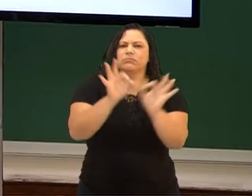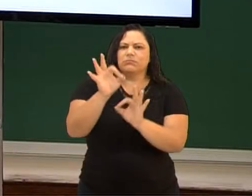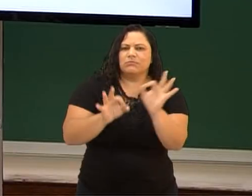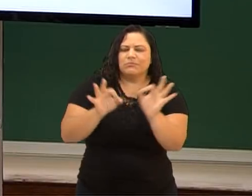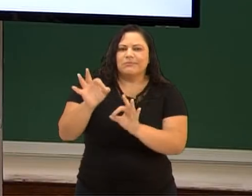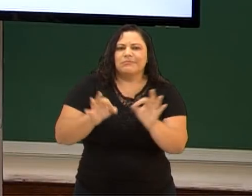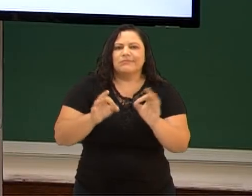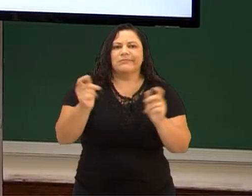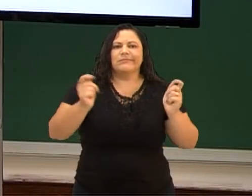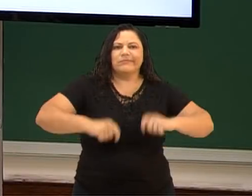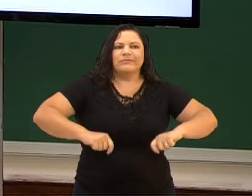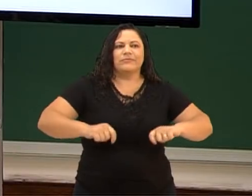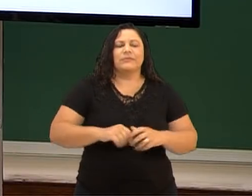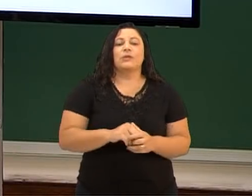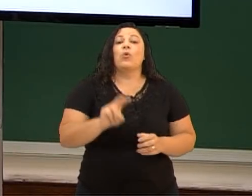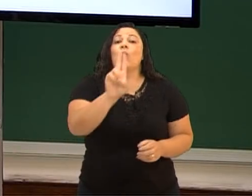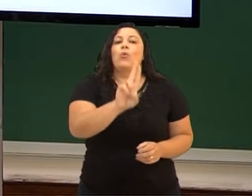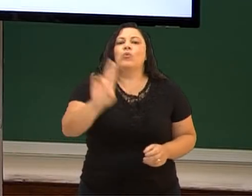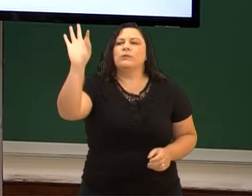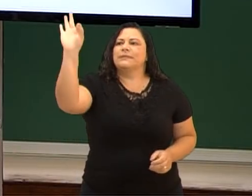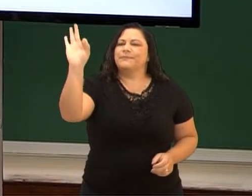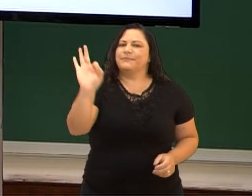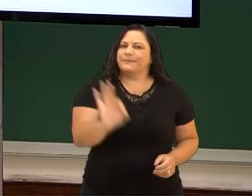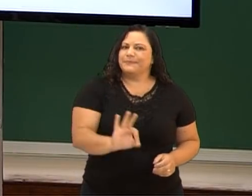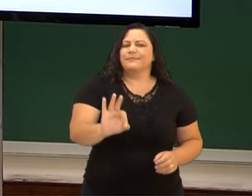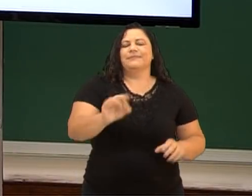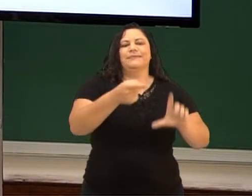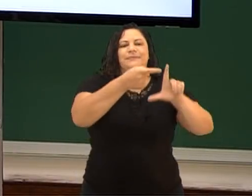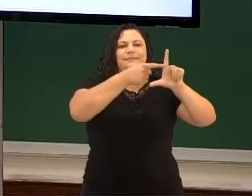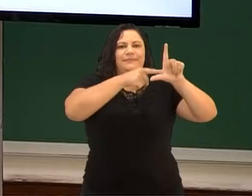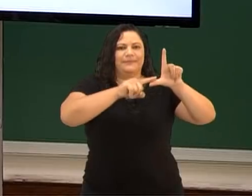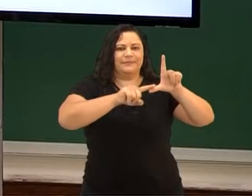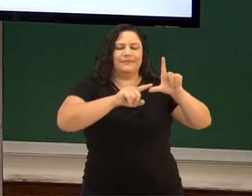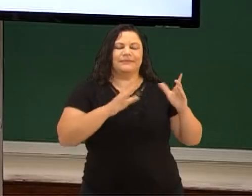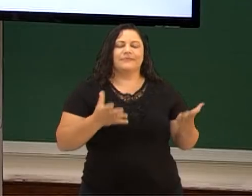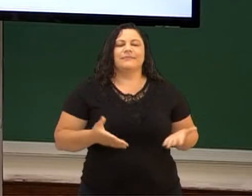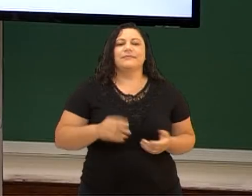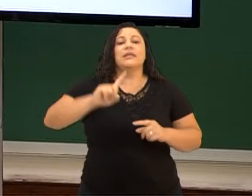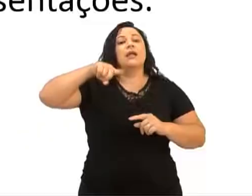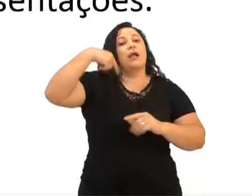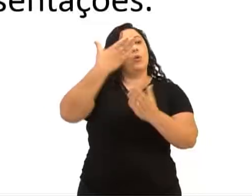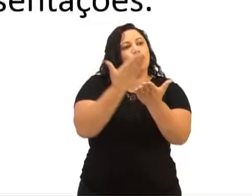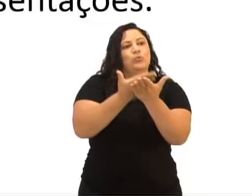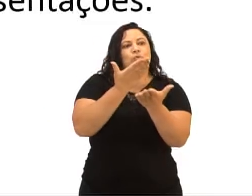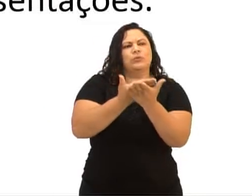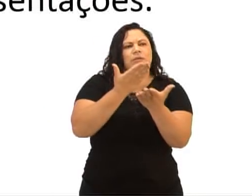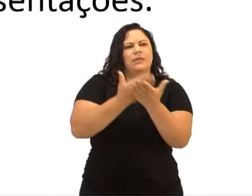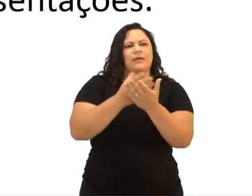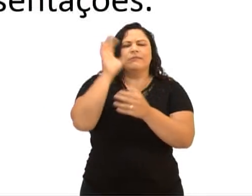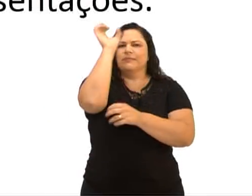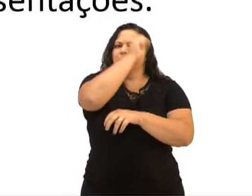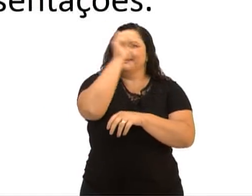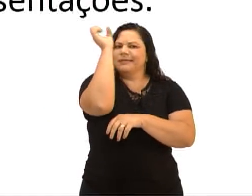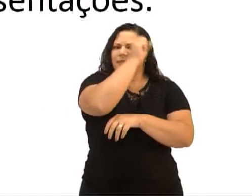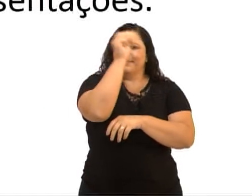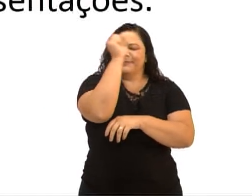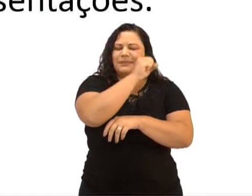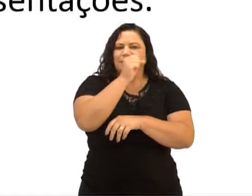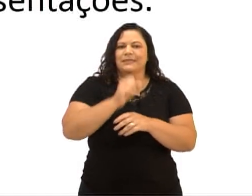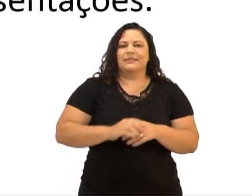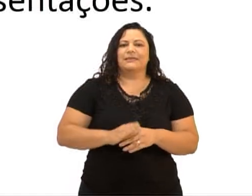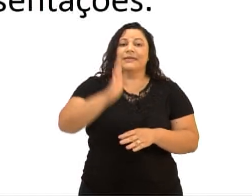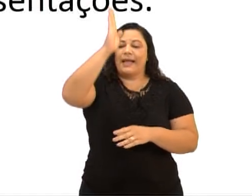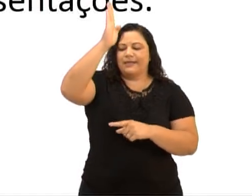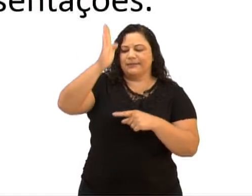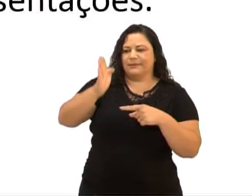utilizando quem? As porcentagens, trabalhamos com os ângulos. E na próxima aula, a gente vai conhecer um pouquinho das retas.